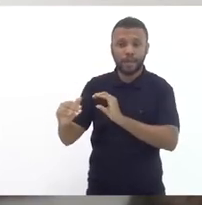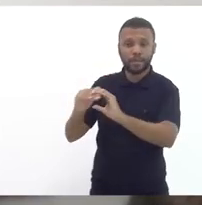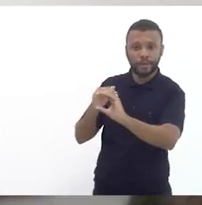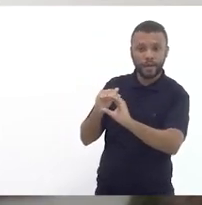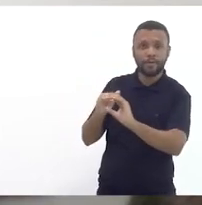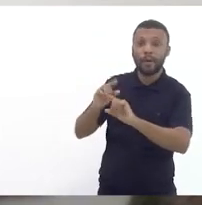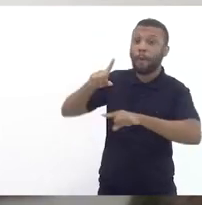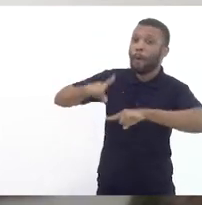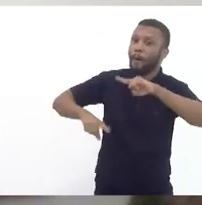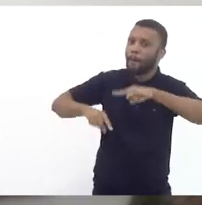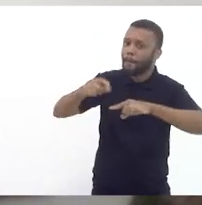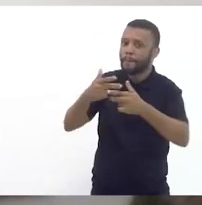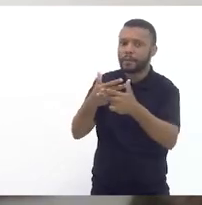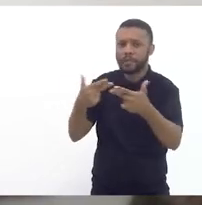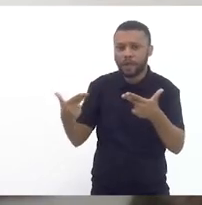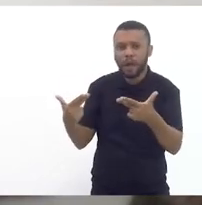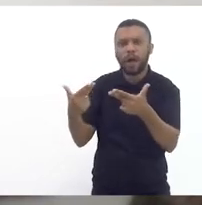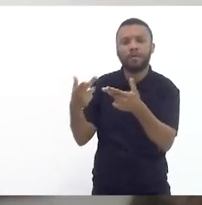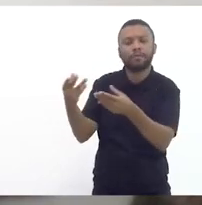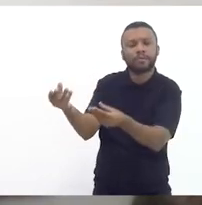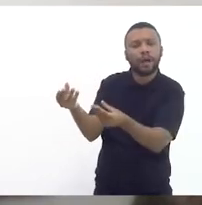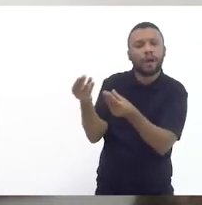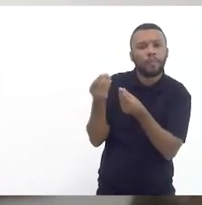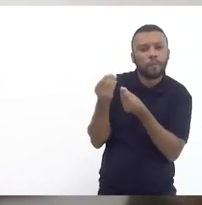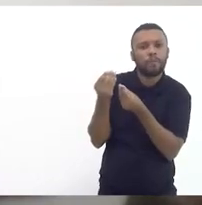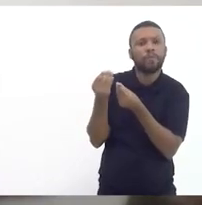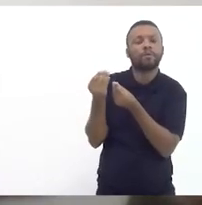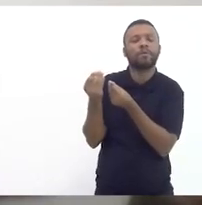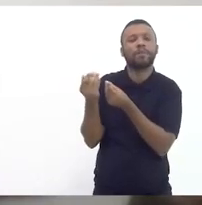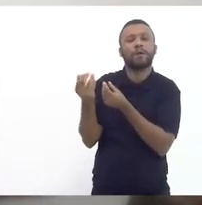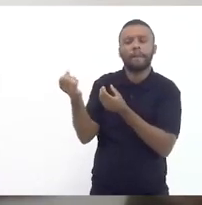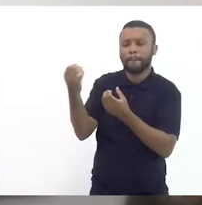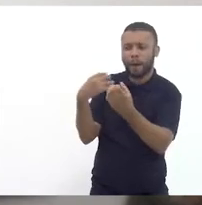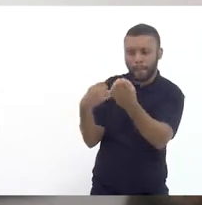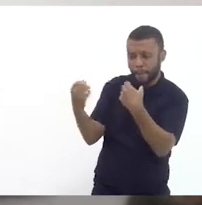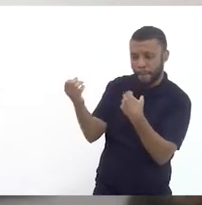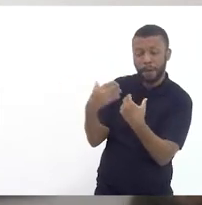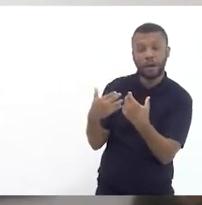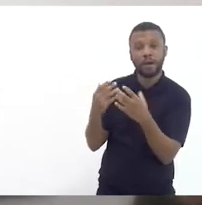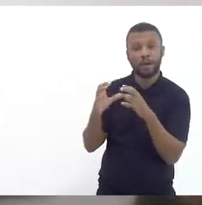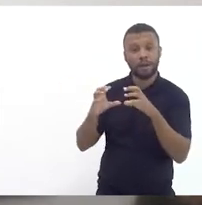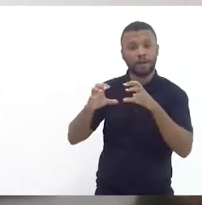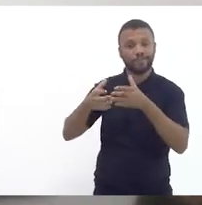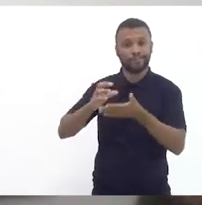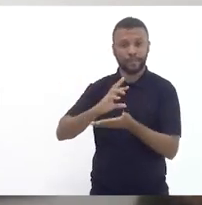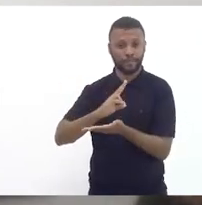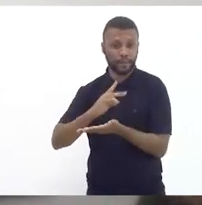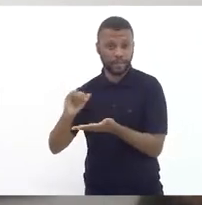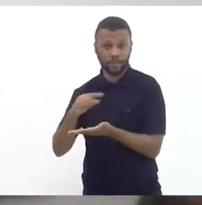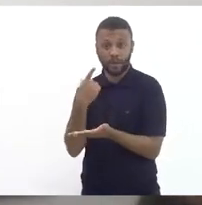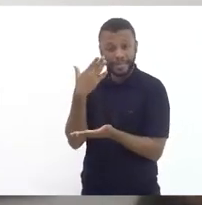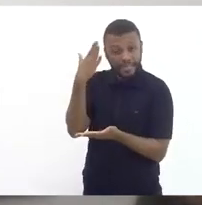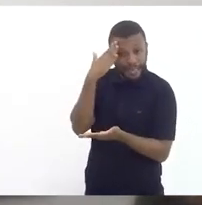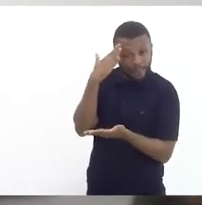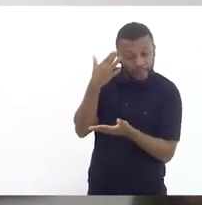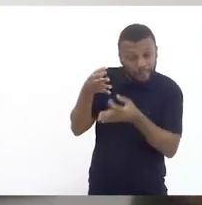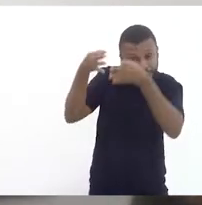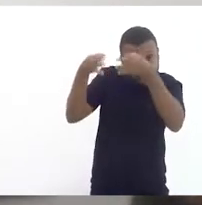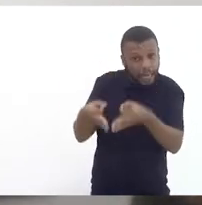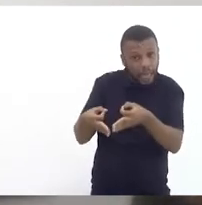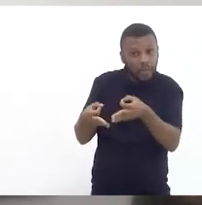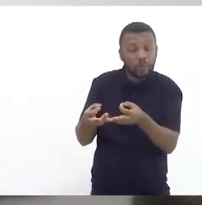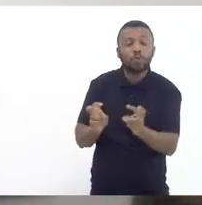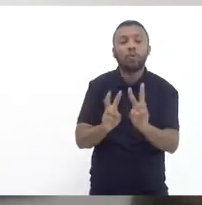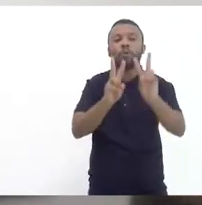todo o material que está chegando à CPI, nós sabemos exatamente do que vamos tratar. Então,